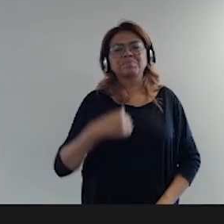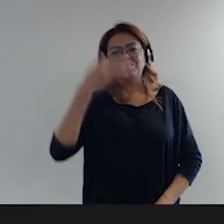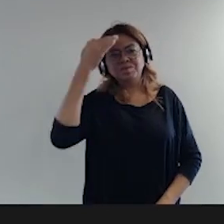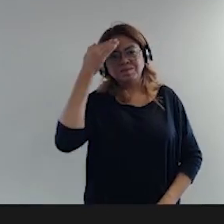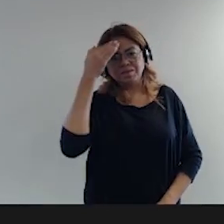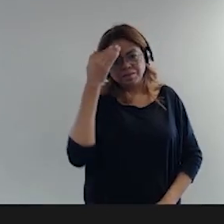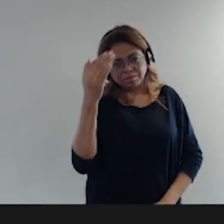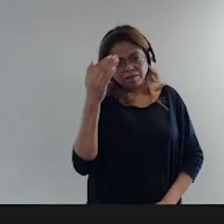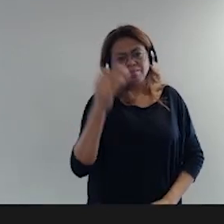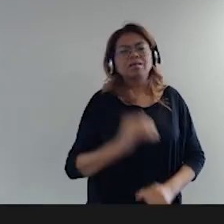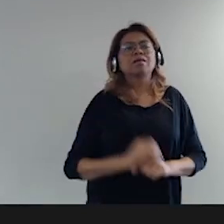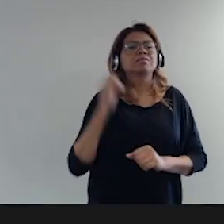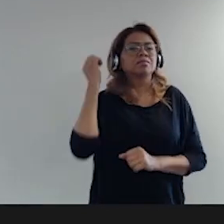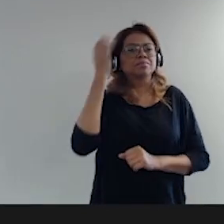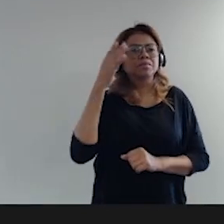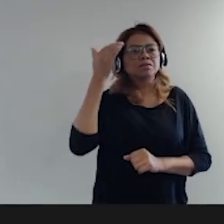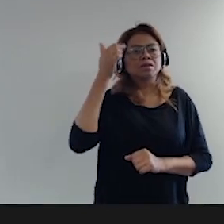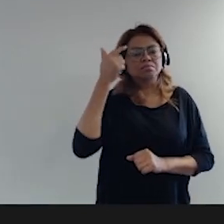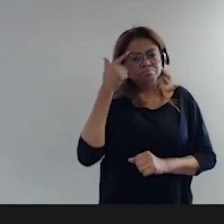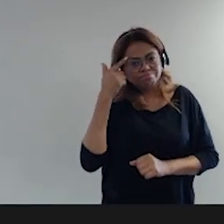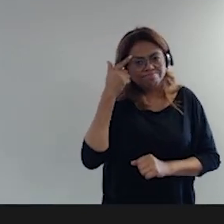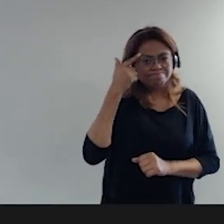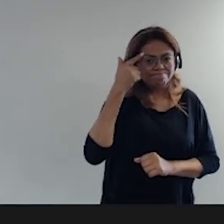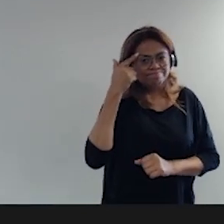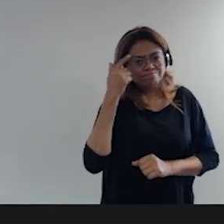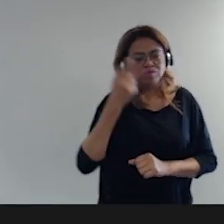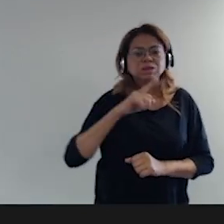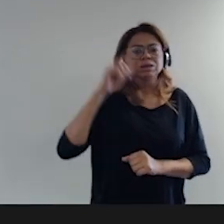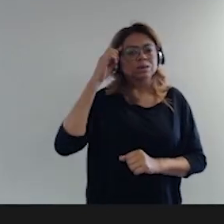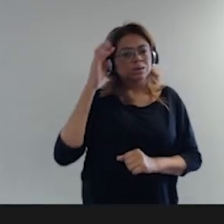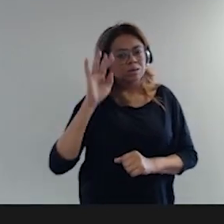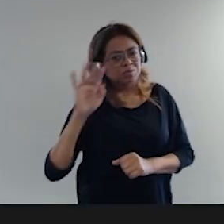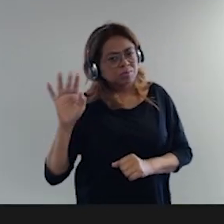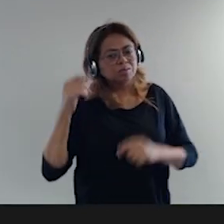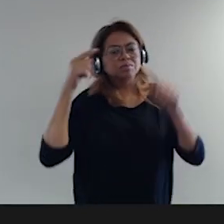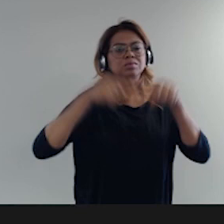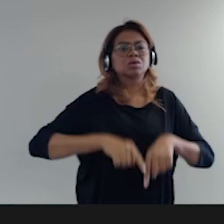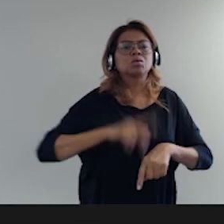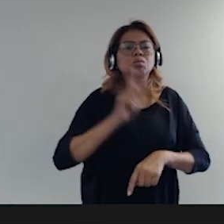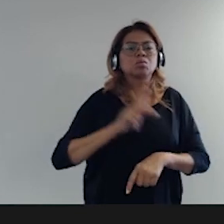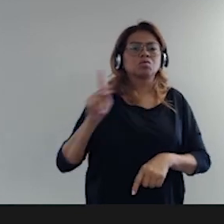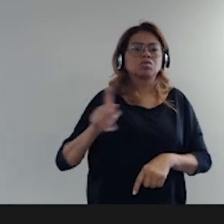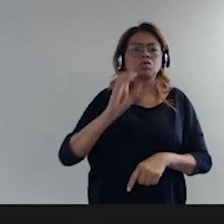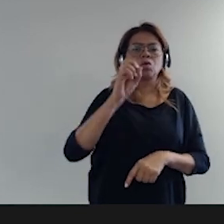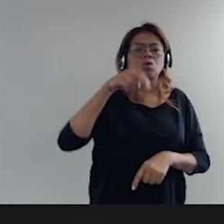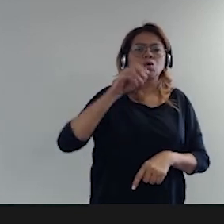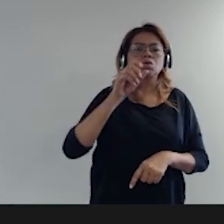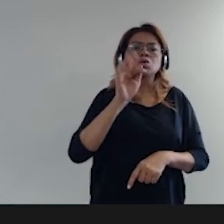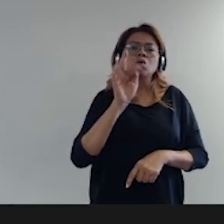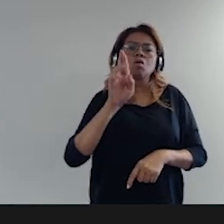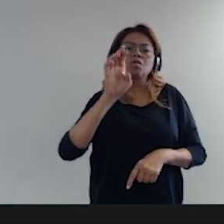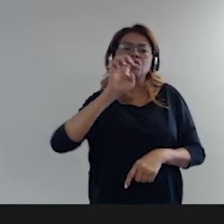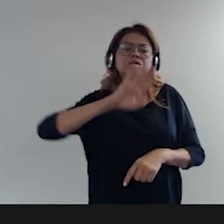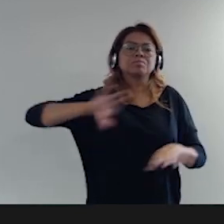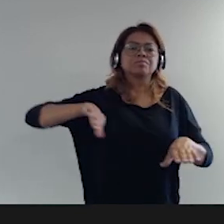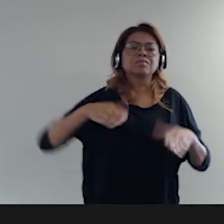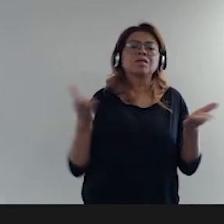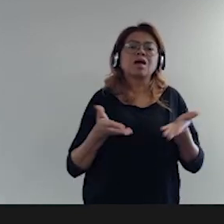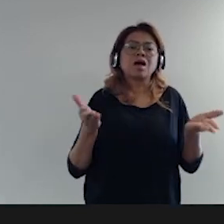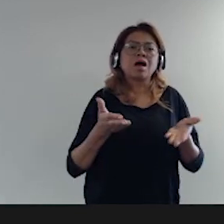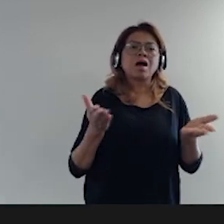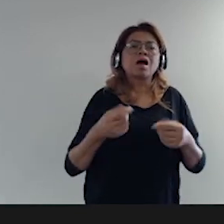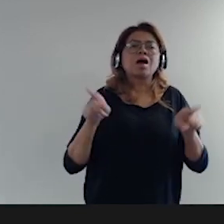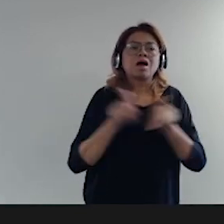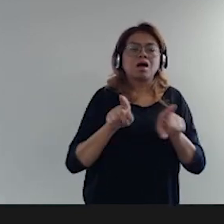Agradeço as excelentes reflexões do professor Onofre e passo a palavra ao terceiro expositor por também